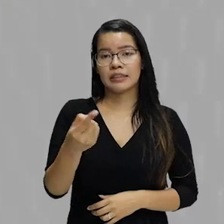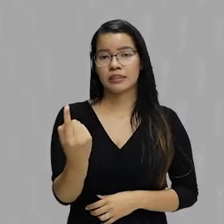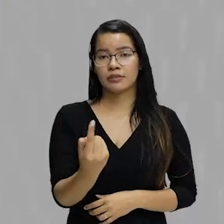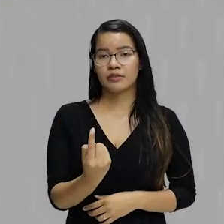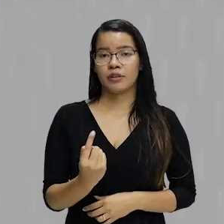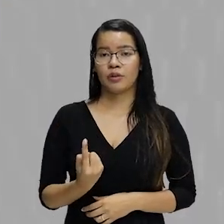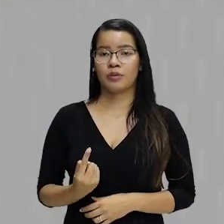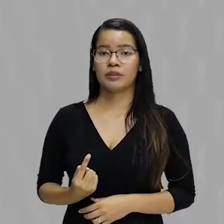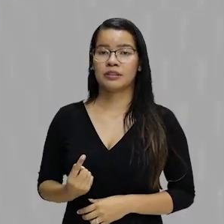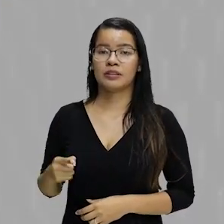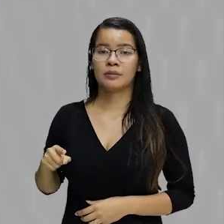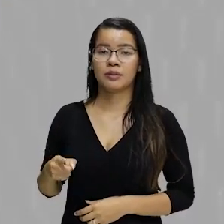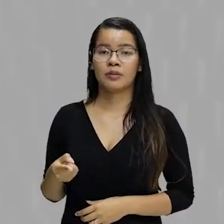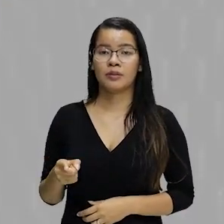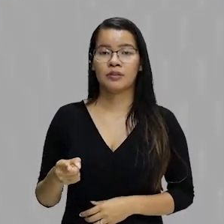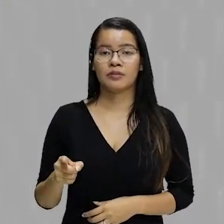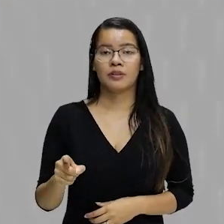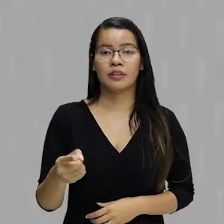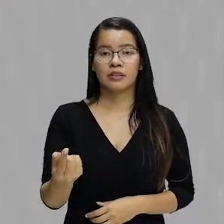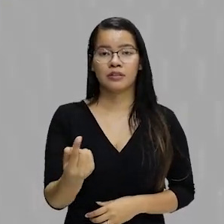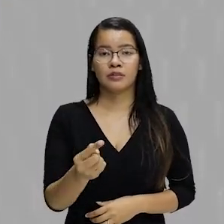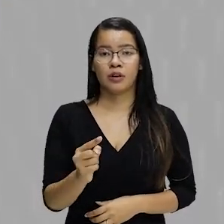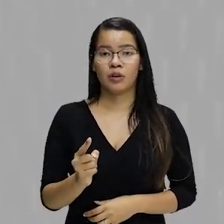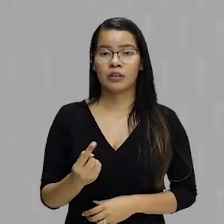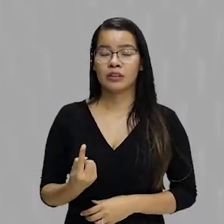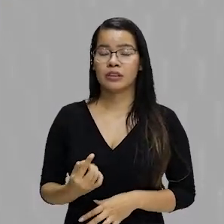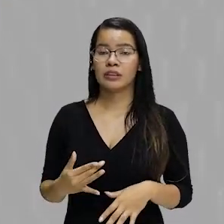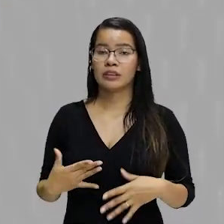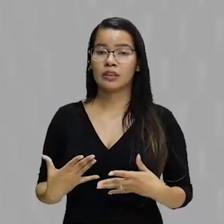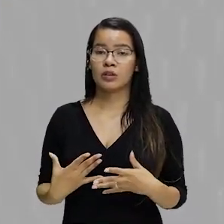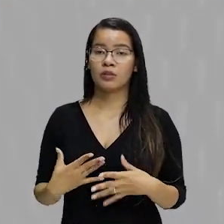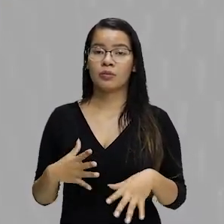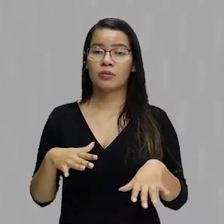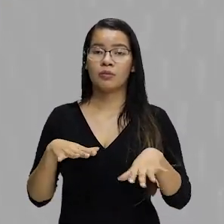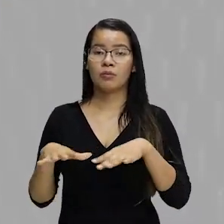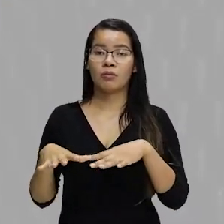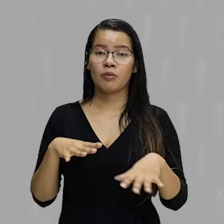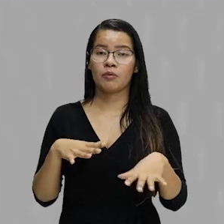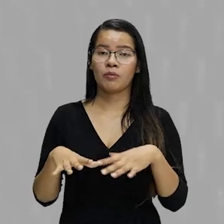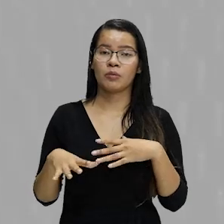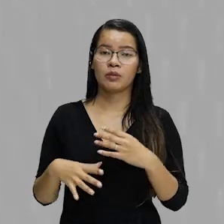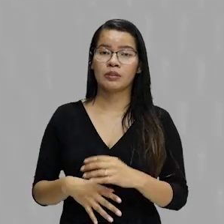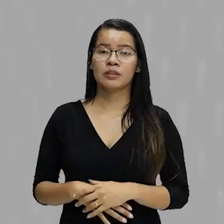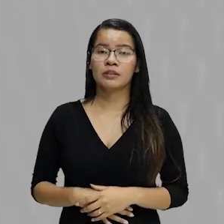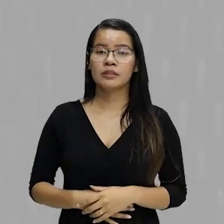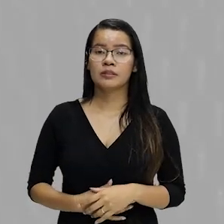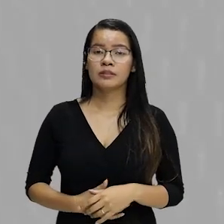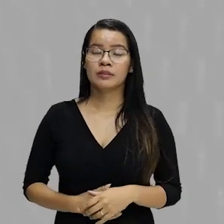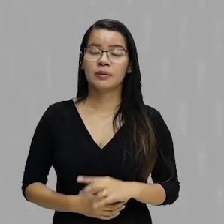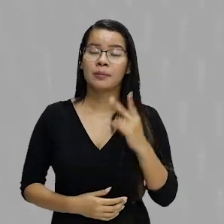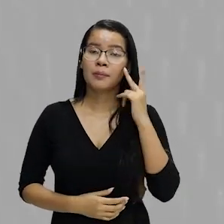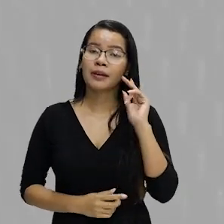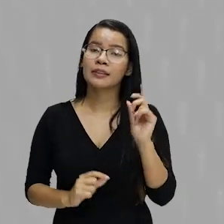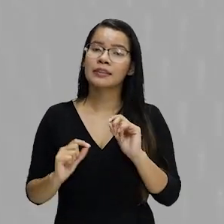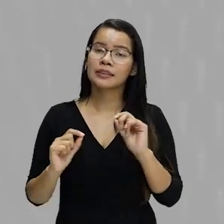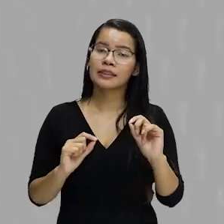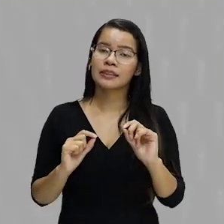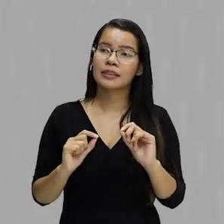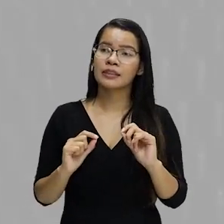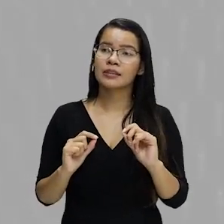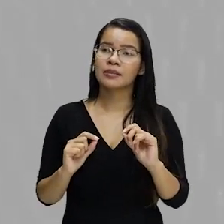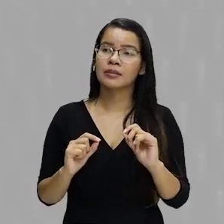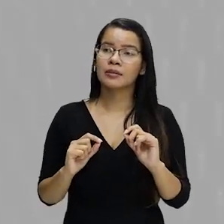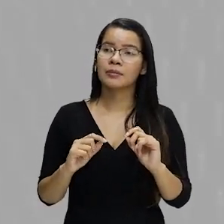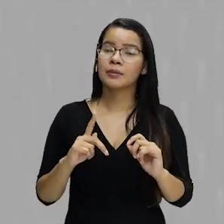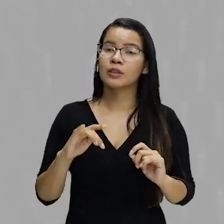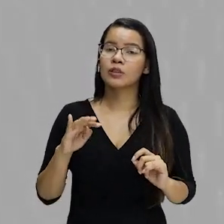e depois ele volta a seguir o seu caminho. Então esse movimento de laço, que é chamado de movimento retrógrado, para que